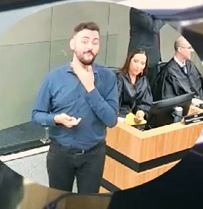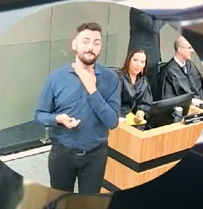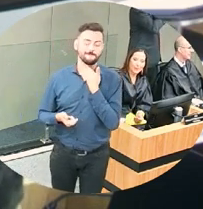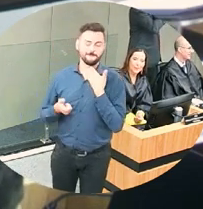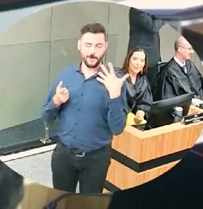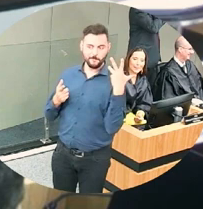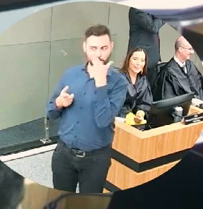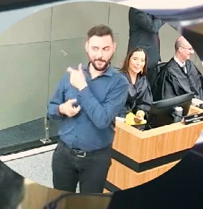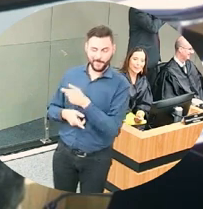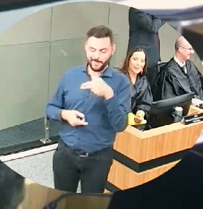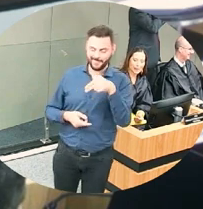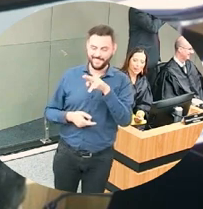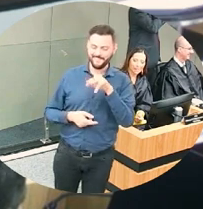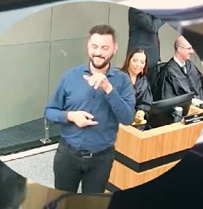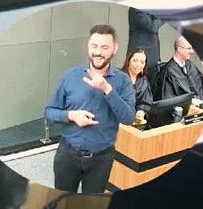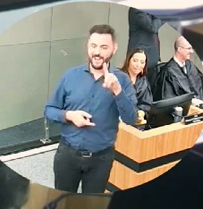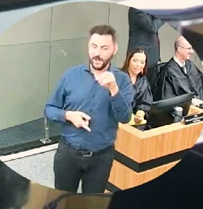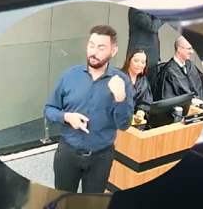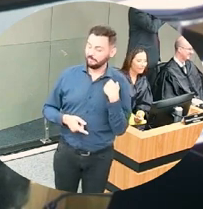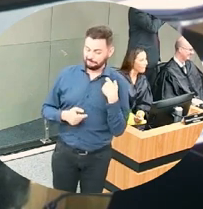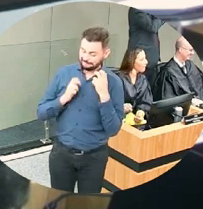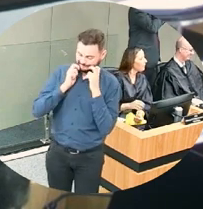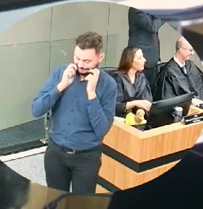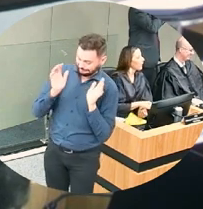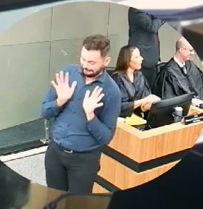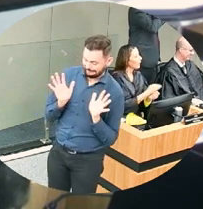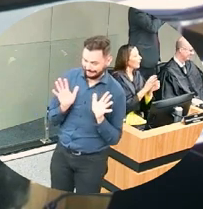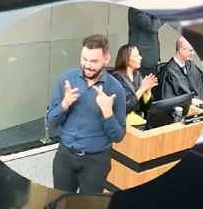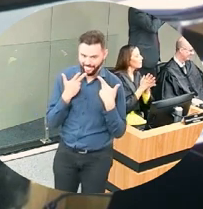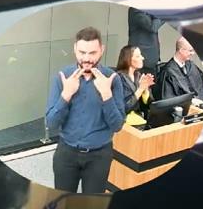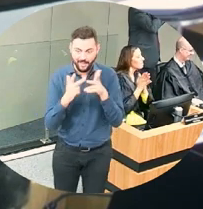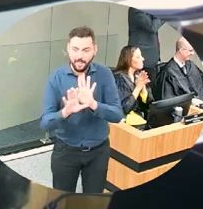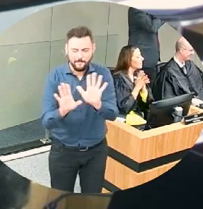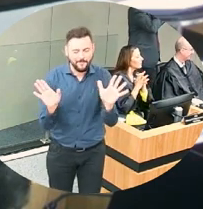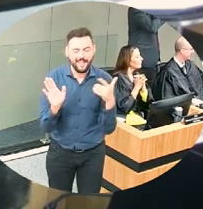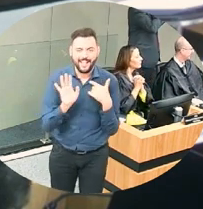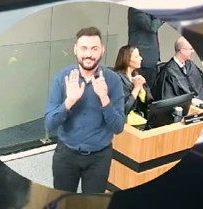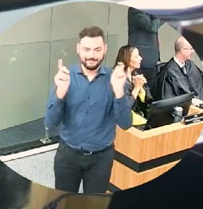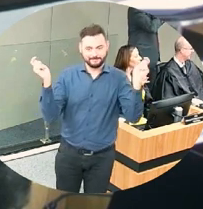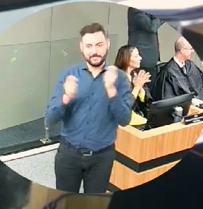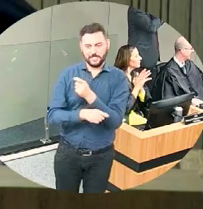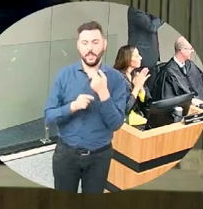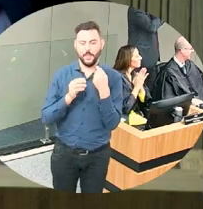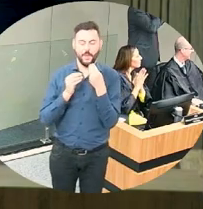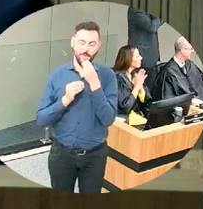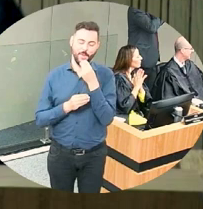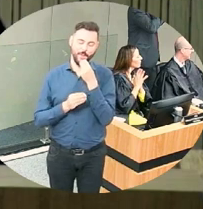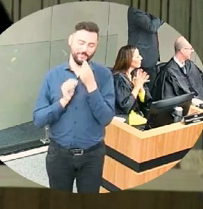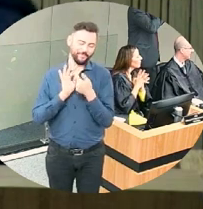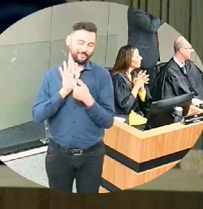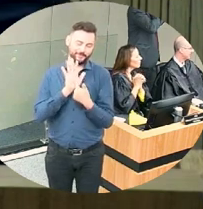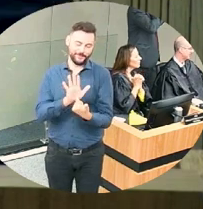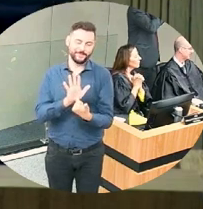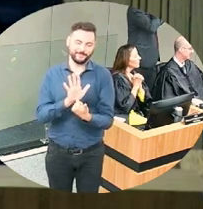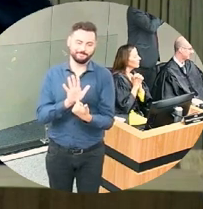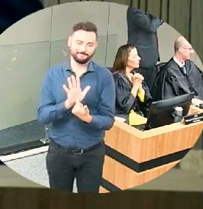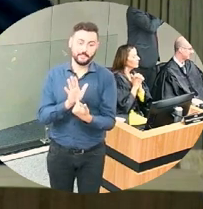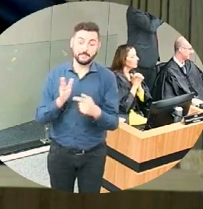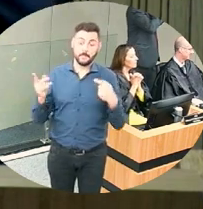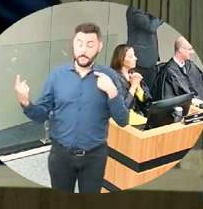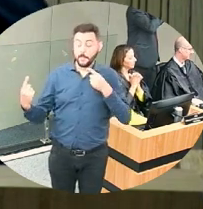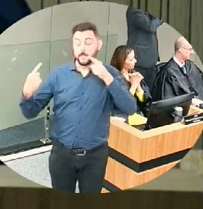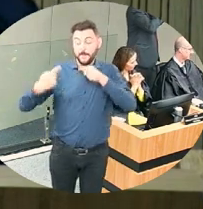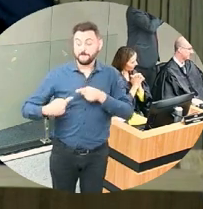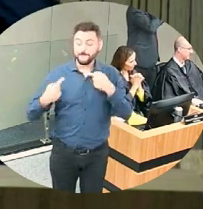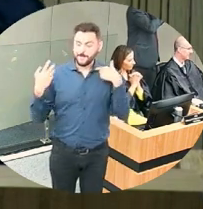fico até um tanto quanto acanhado em falar alguma coisa mas obviamente que quando aceitamos